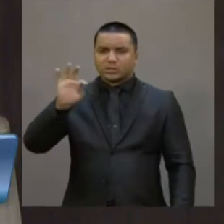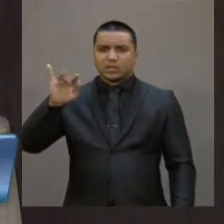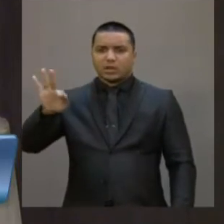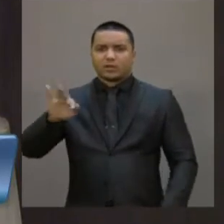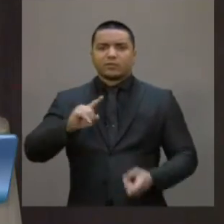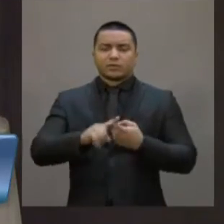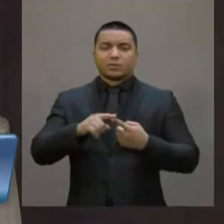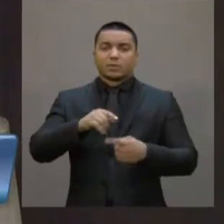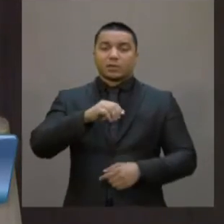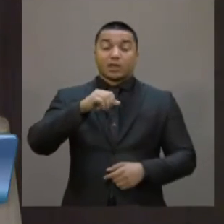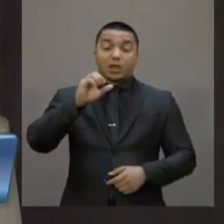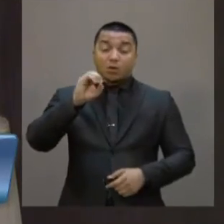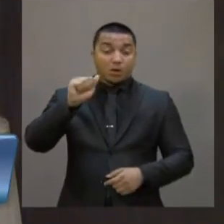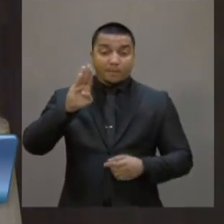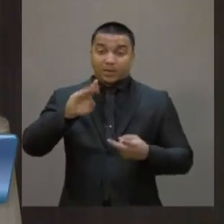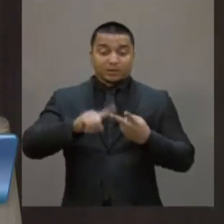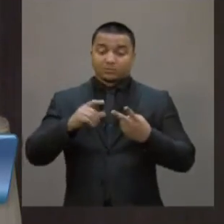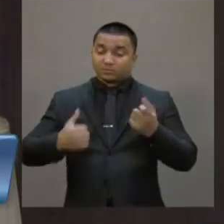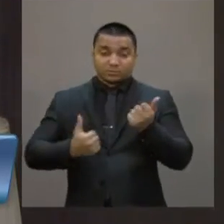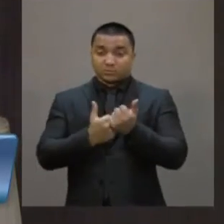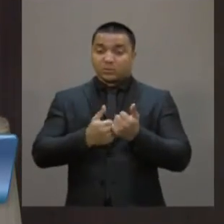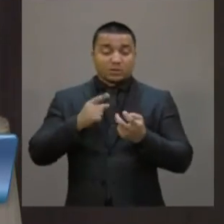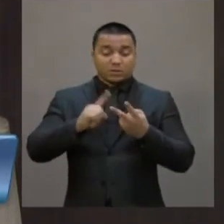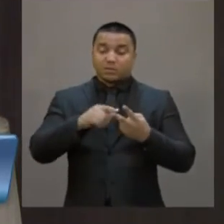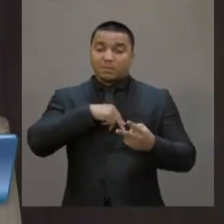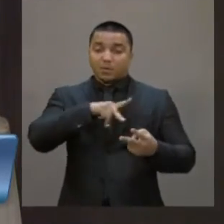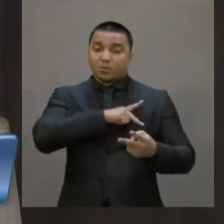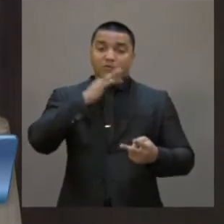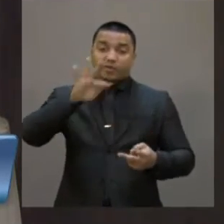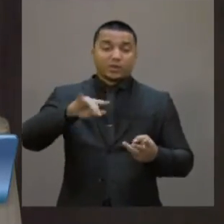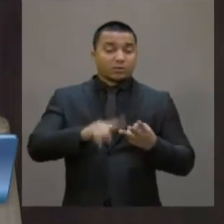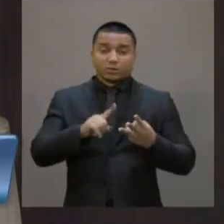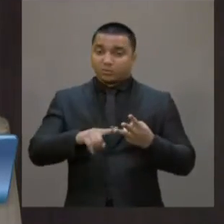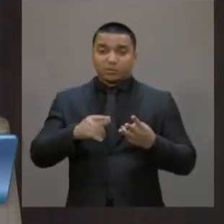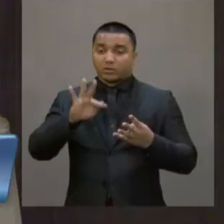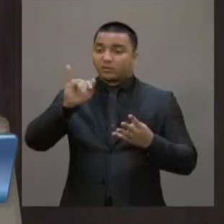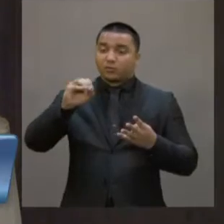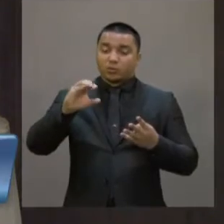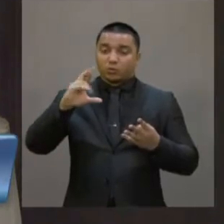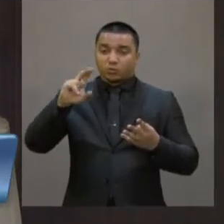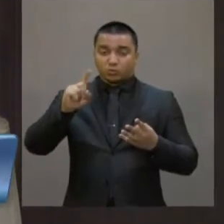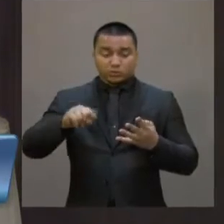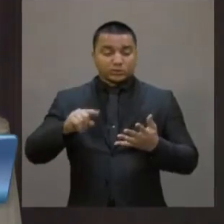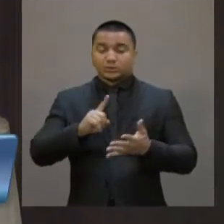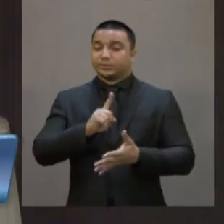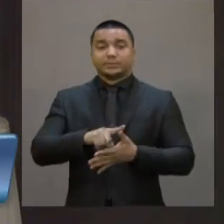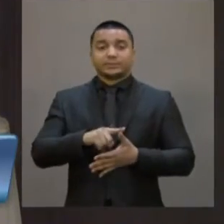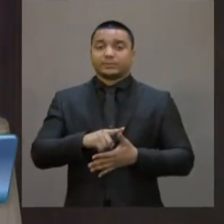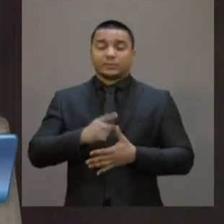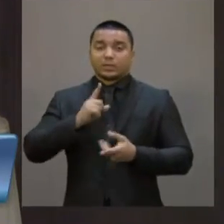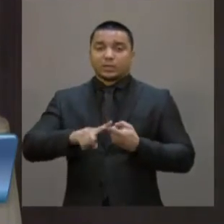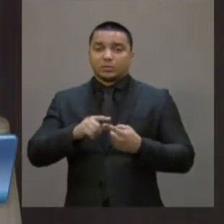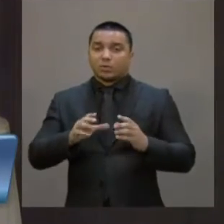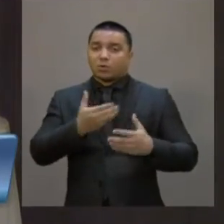A Advocacia Geral da União é a favor da nossa lei, o Ministério Público Federal é a favor da nossa lei, a Fiocruz, a